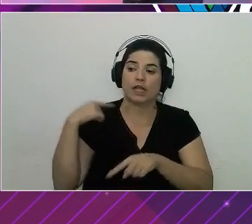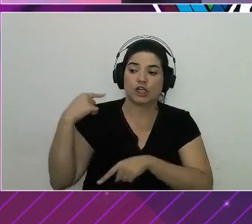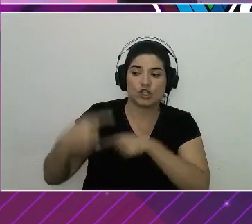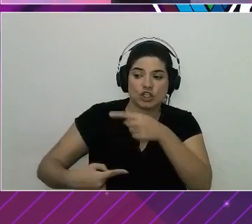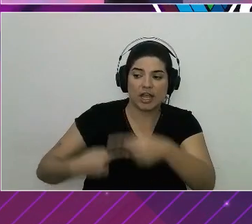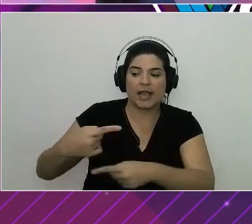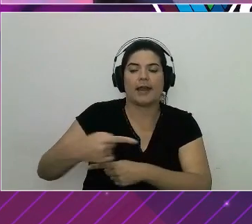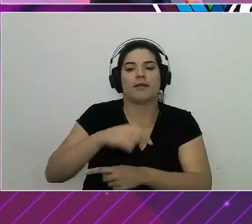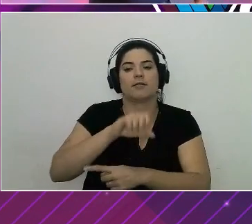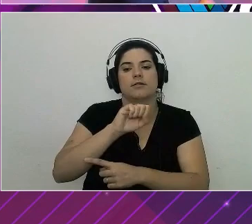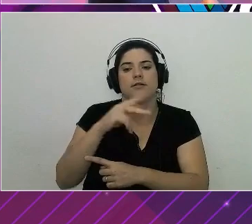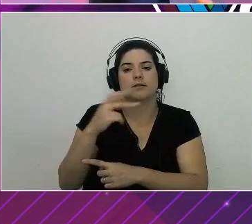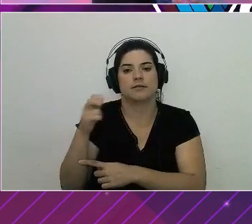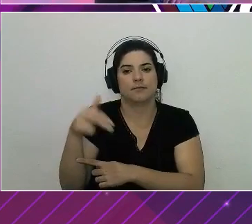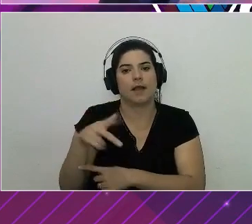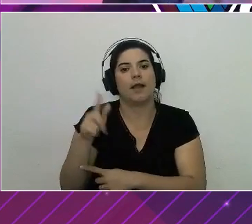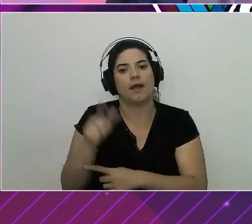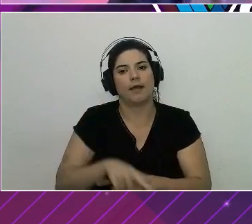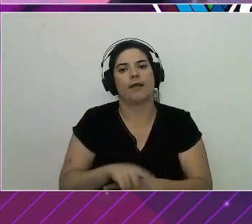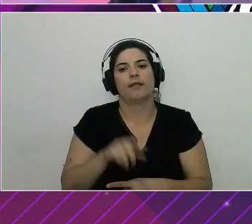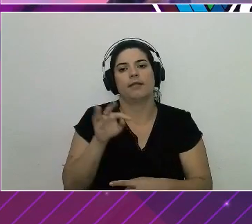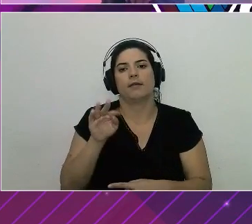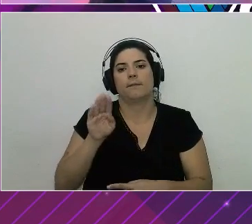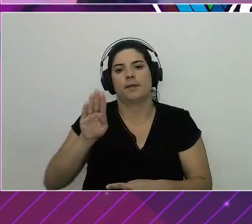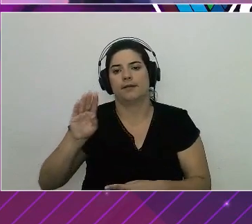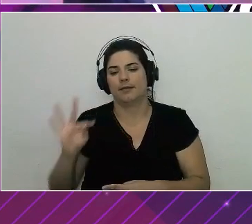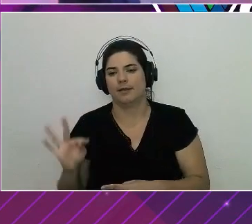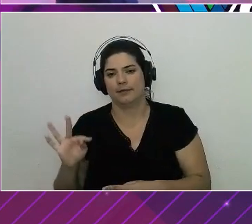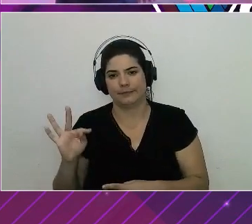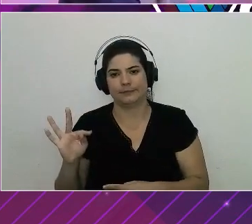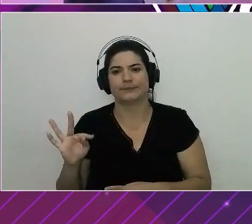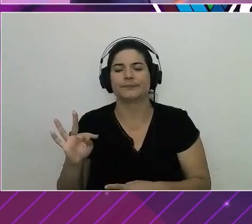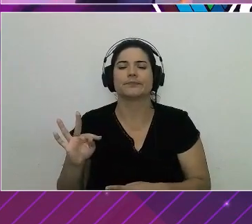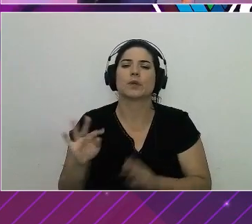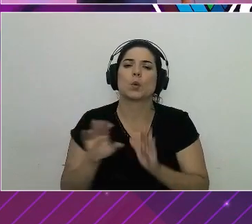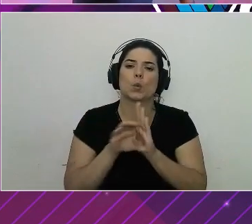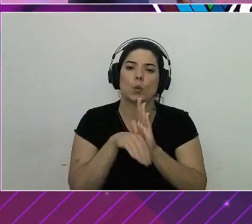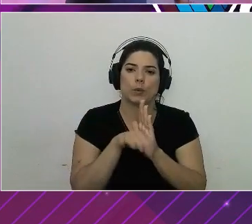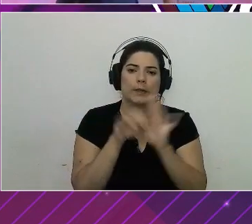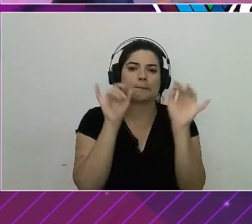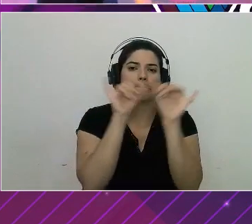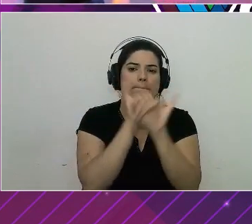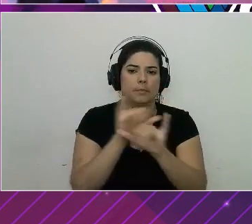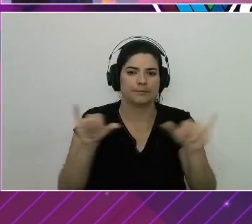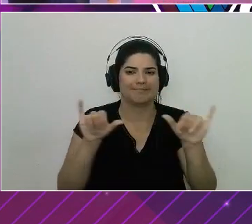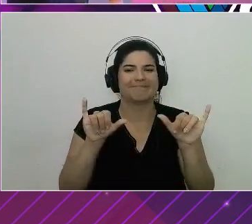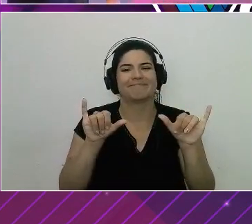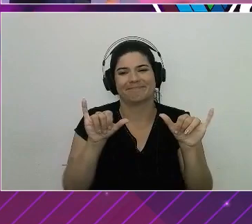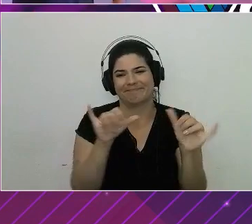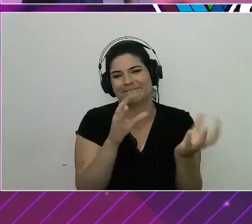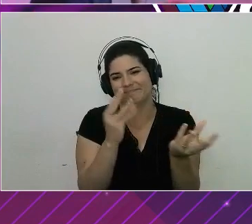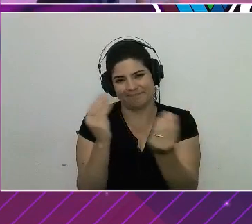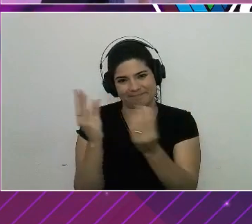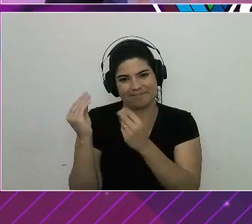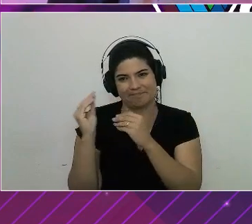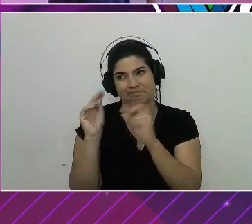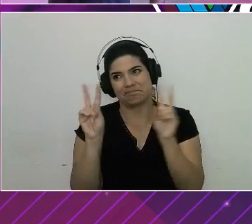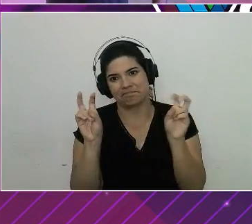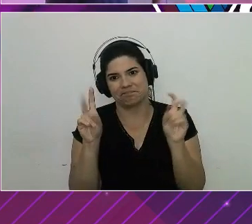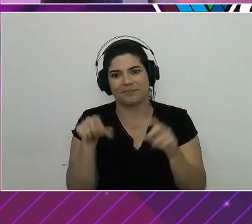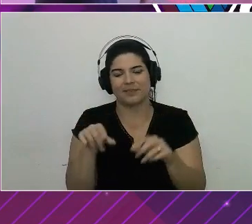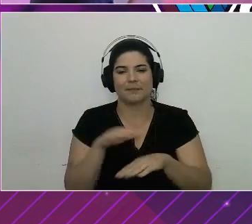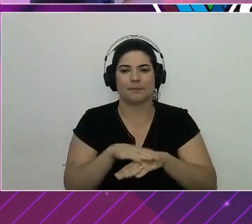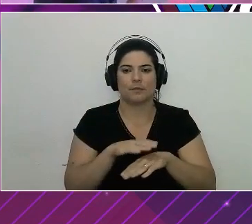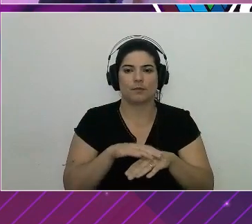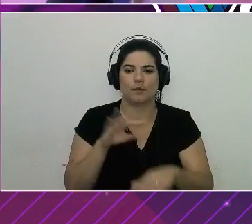é trace-based testing. Esse conceito foi popularizado, muito entre aspas, porque ele não é popular, por Ted Young.